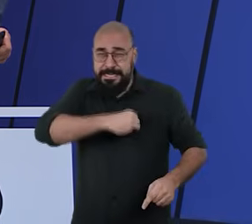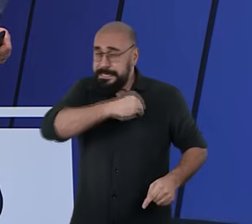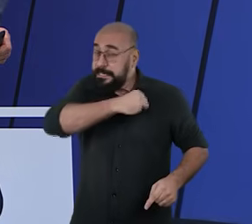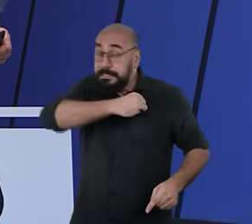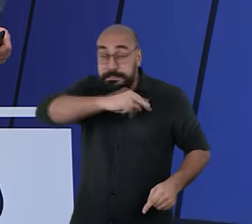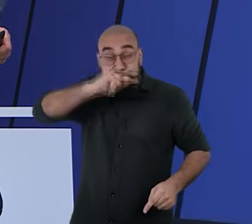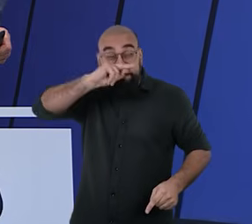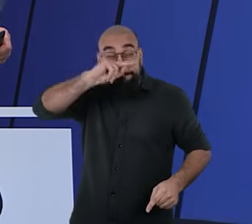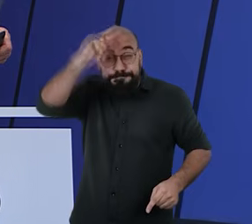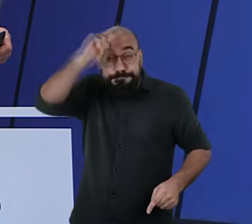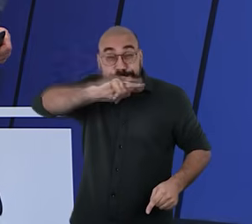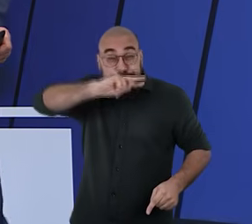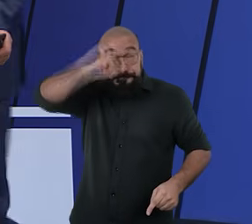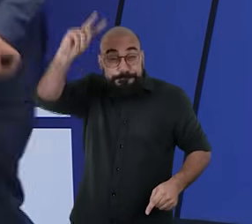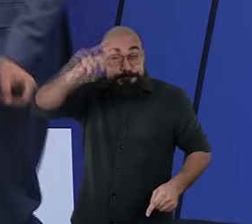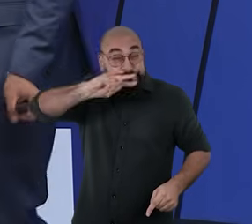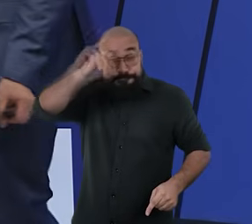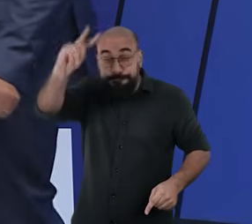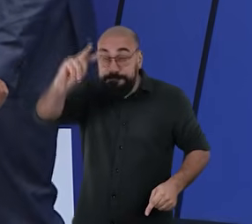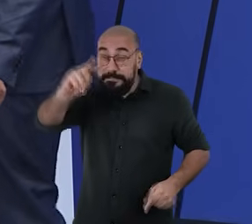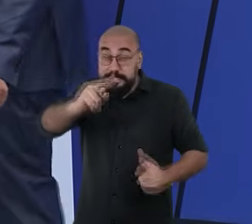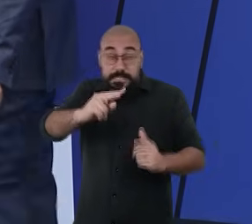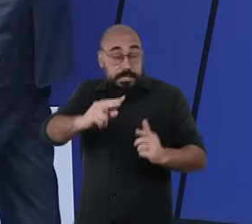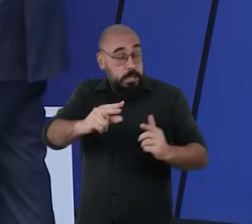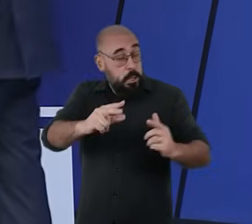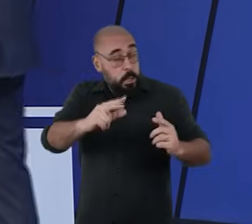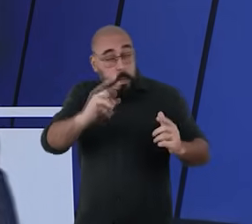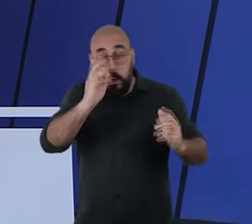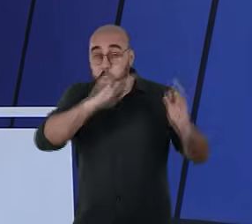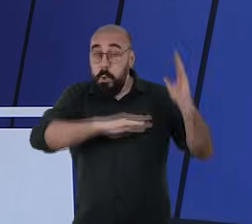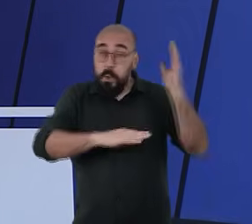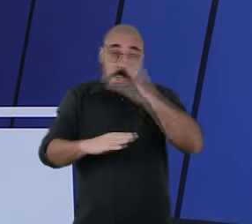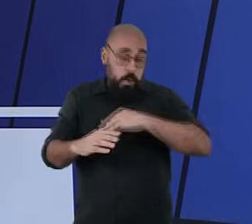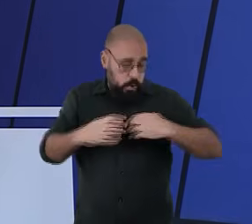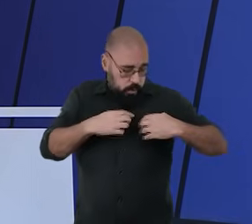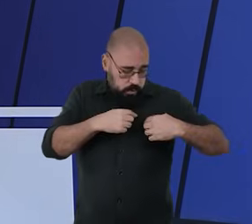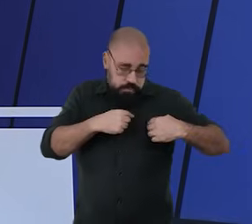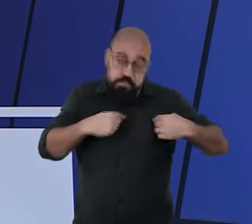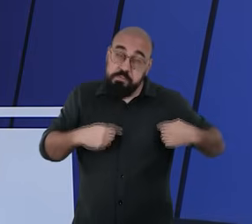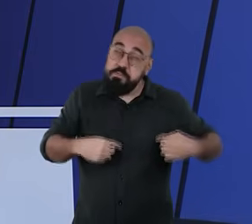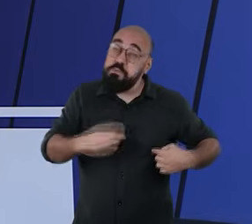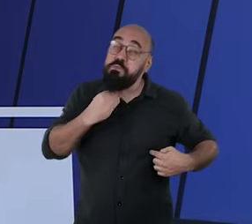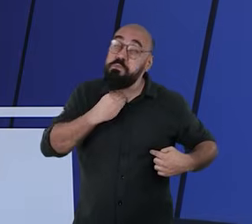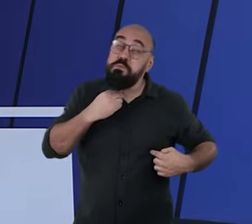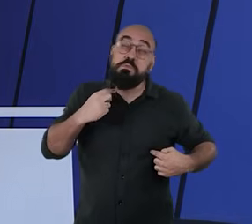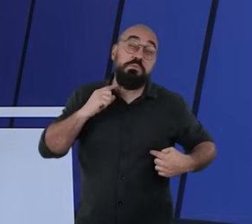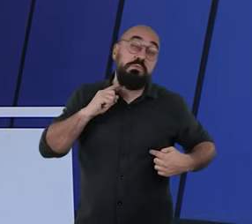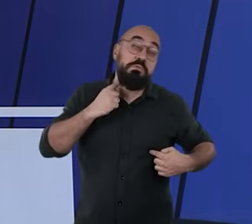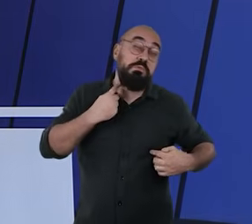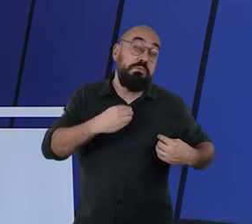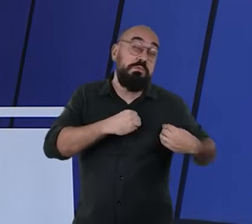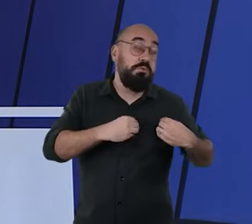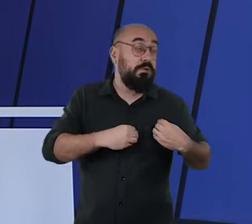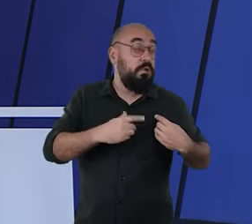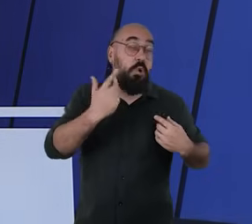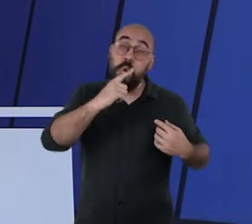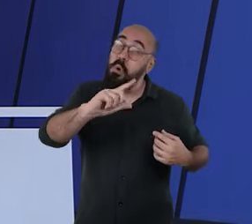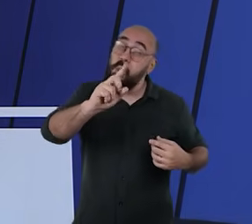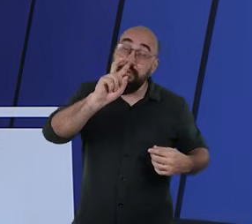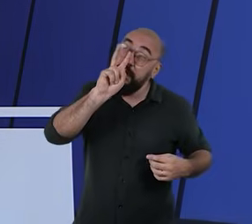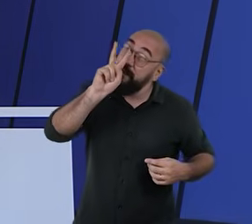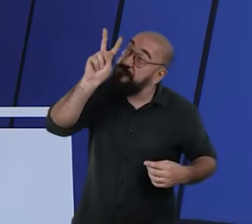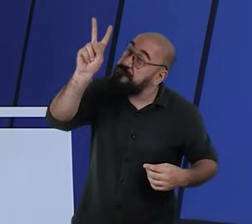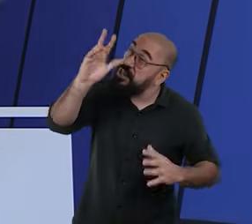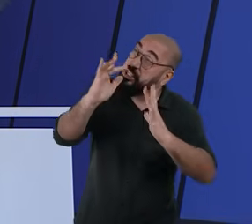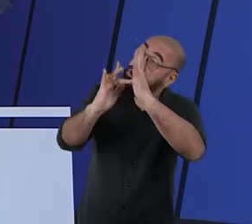estão tão longe da vontade do Senhor que eles não conseguem olhar para um Deus justo. E à volta